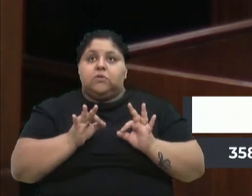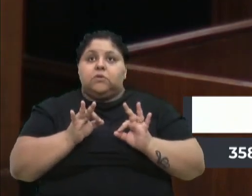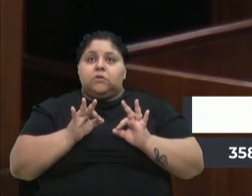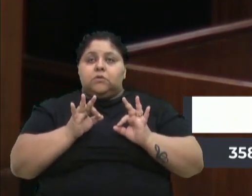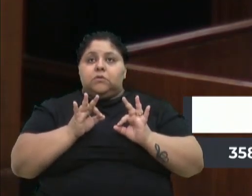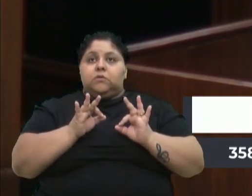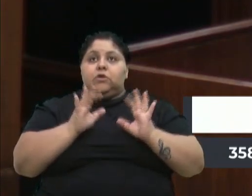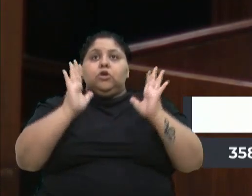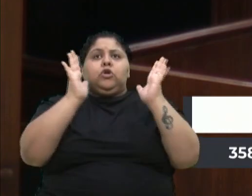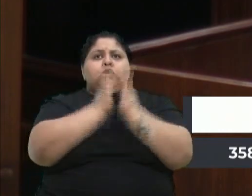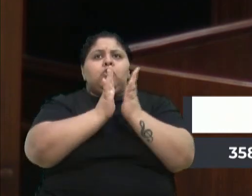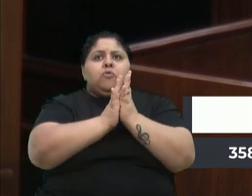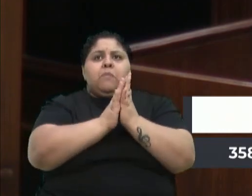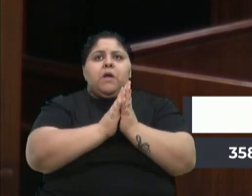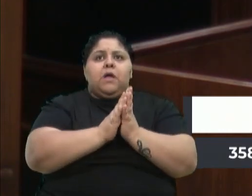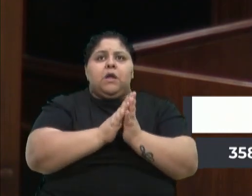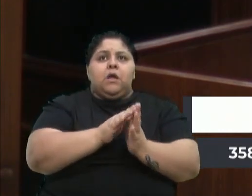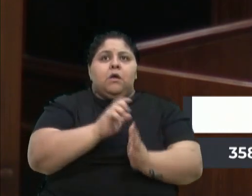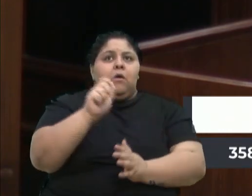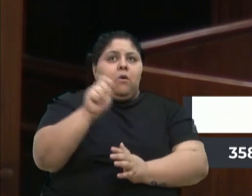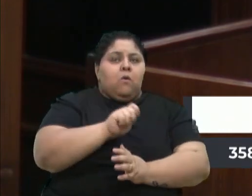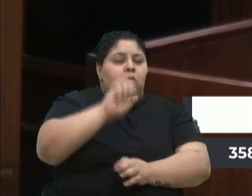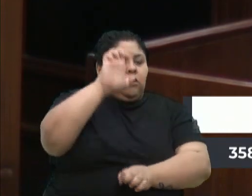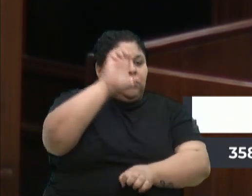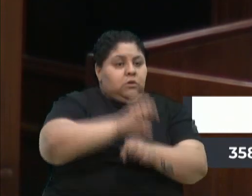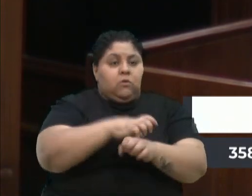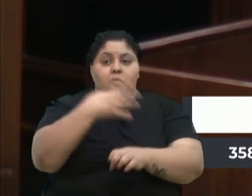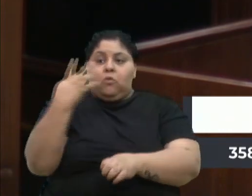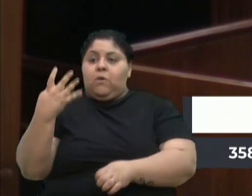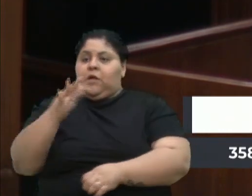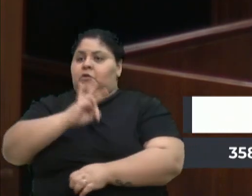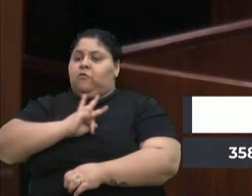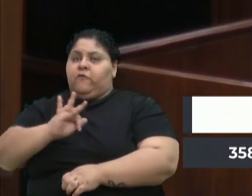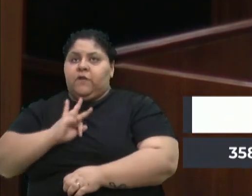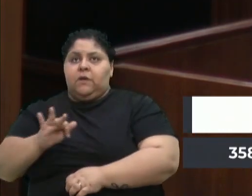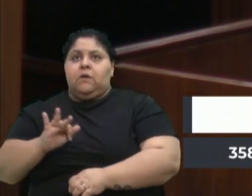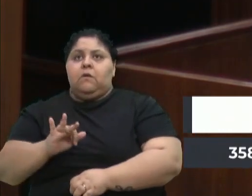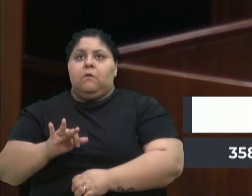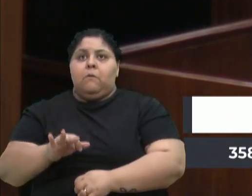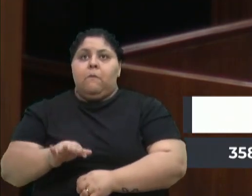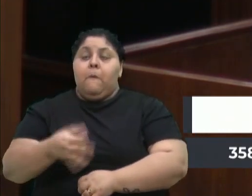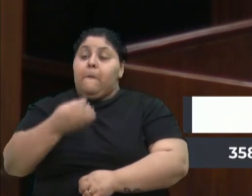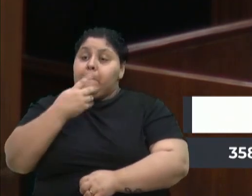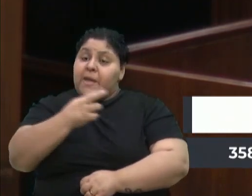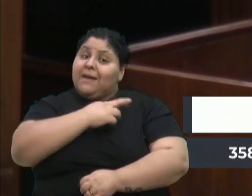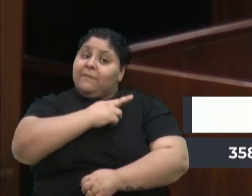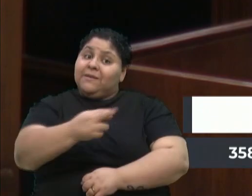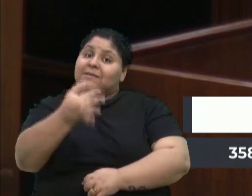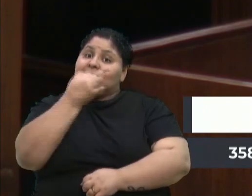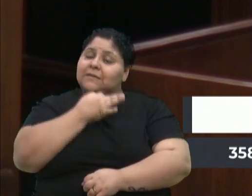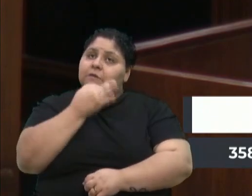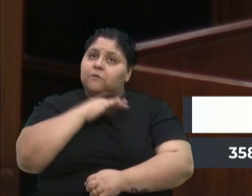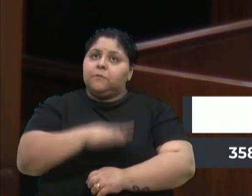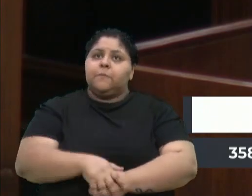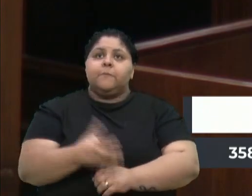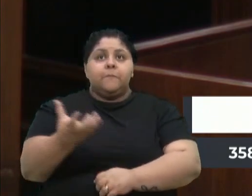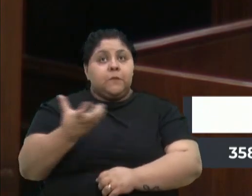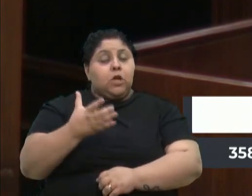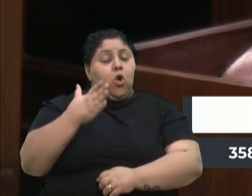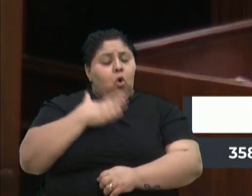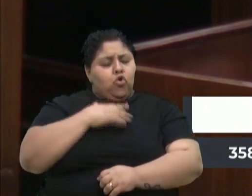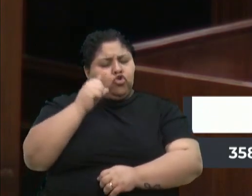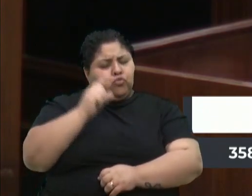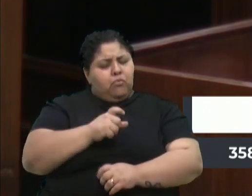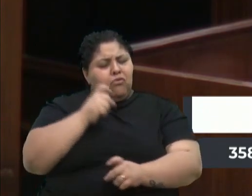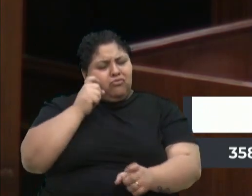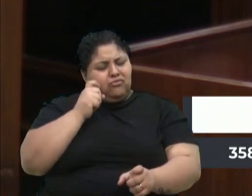4 federal, que estaria bem representada a Caxias do Sul. Então, quero dizer que hoje eu fiquei um pouco chateado por ter